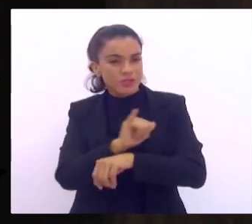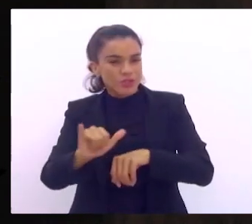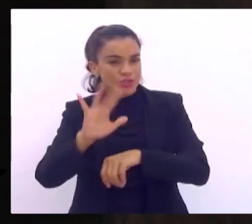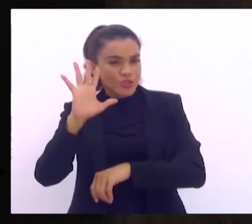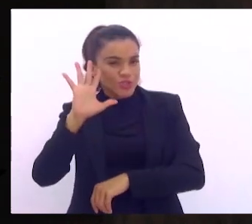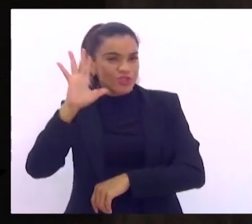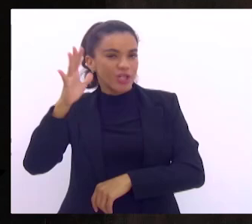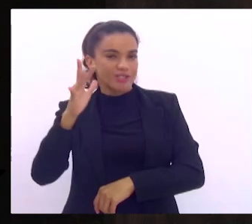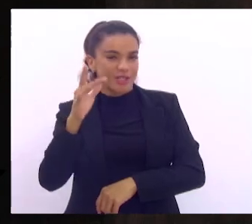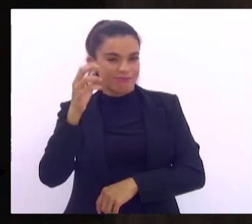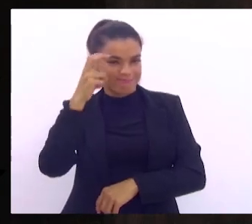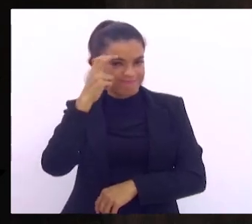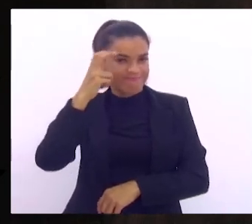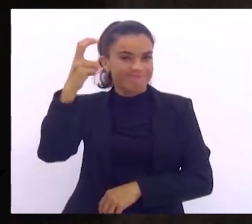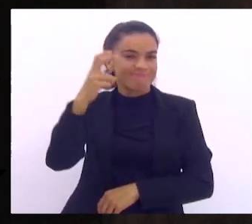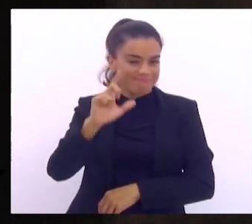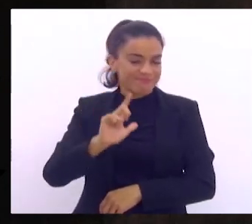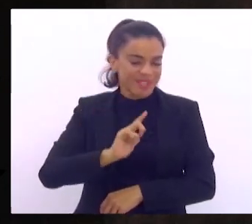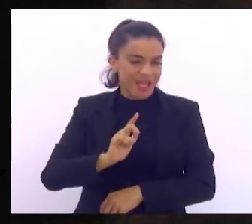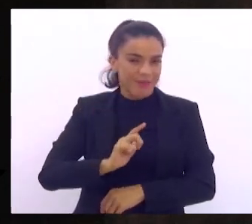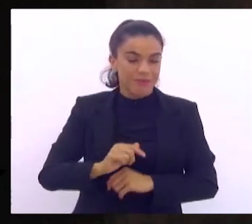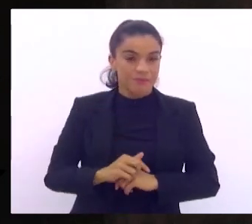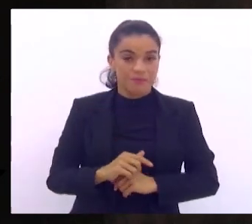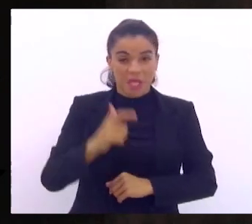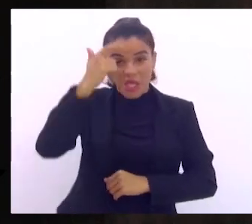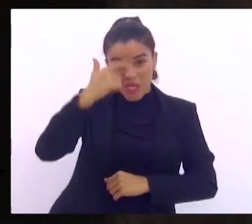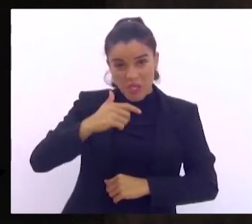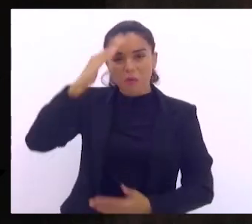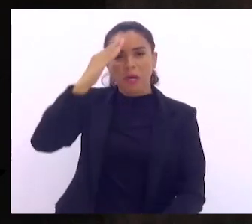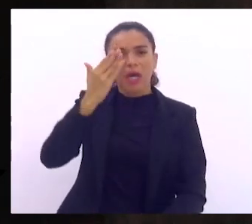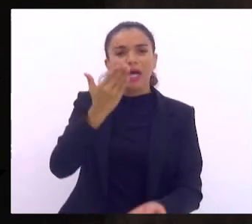manutenção desse equipamento. E eu acredito,